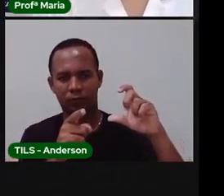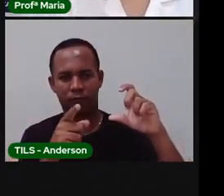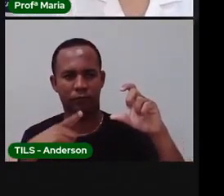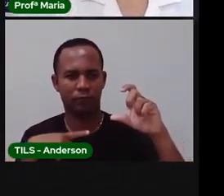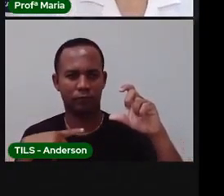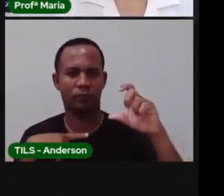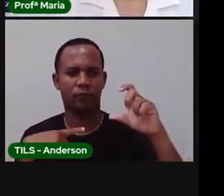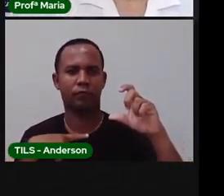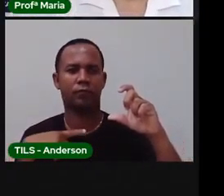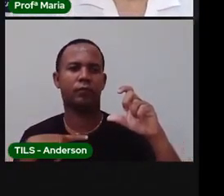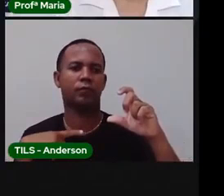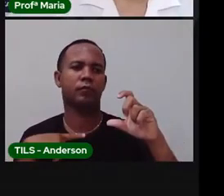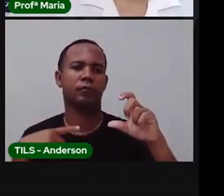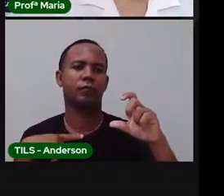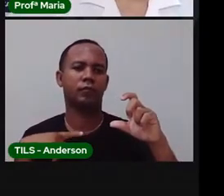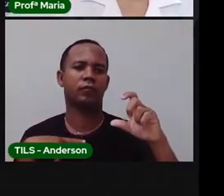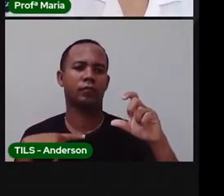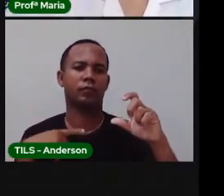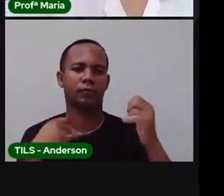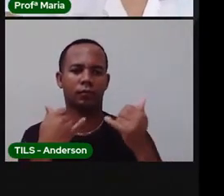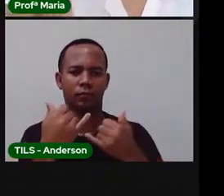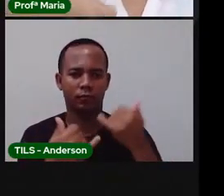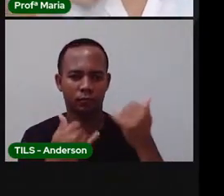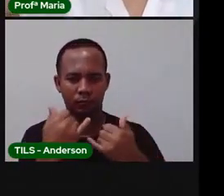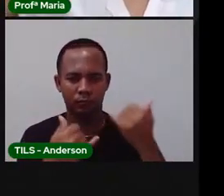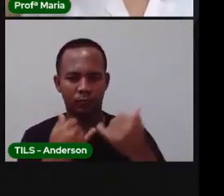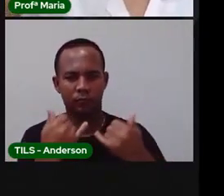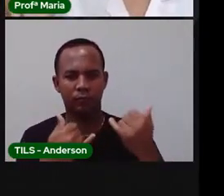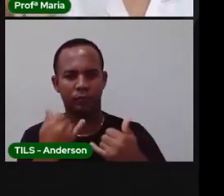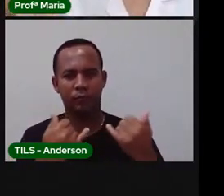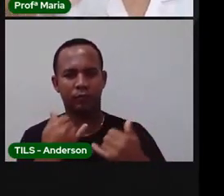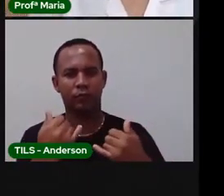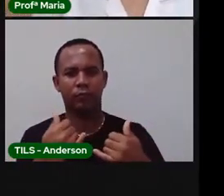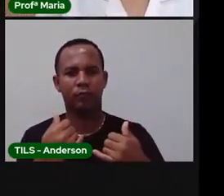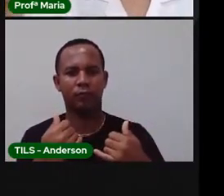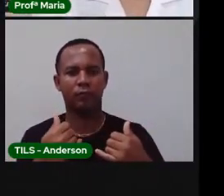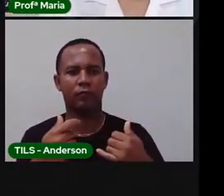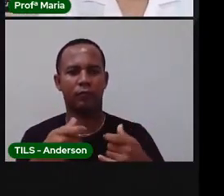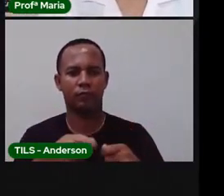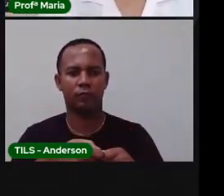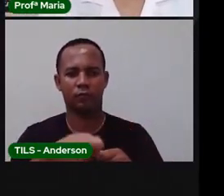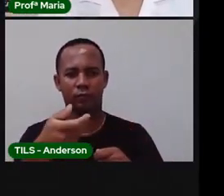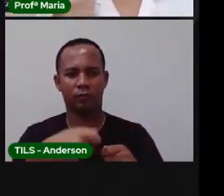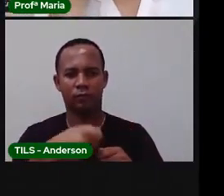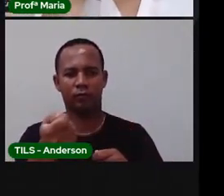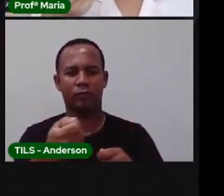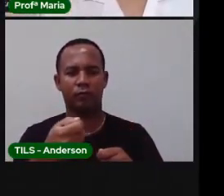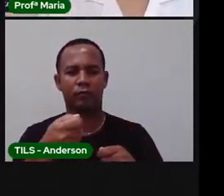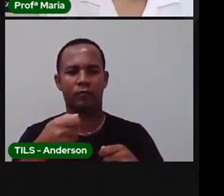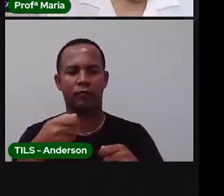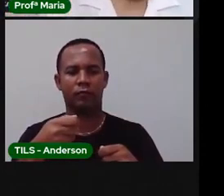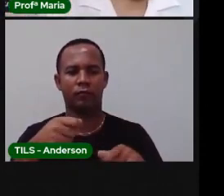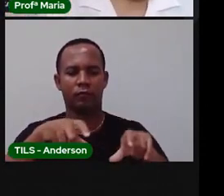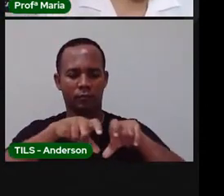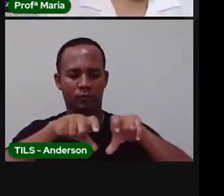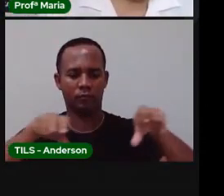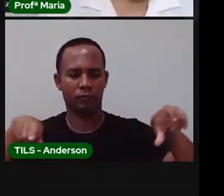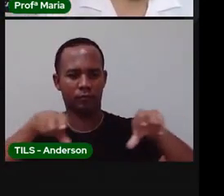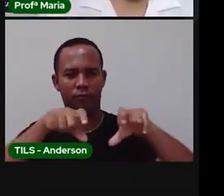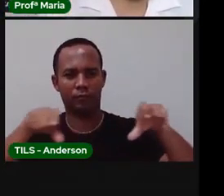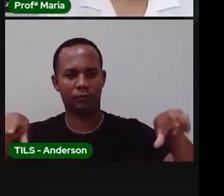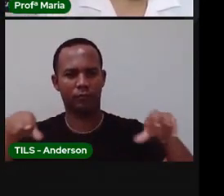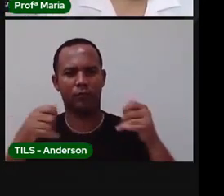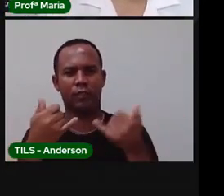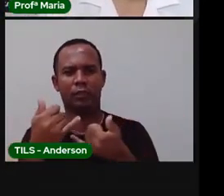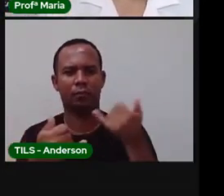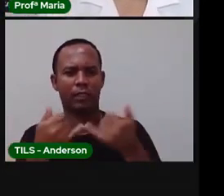tem um jogo, que é arremessar argolas, que foi feito com garrafa PET, que inclusive vocês podem fazer para